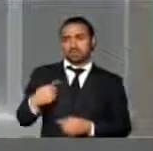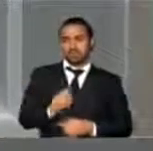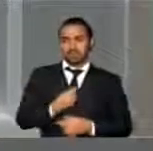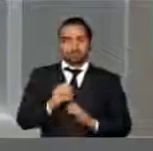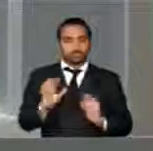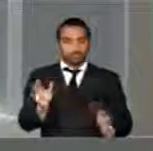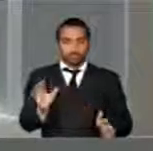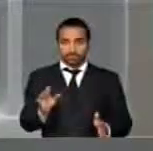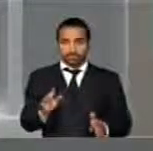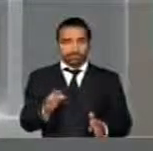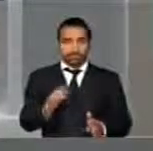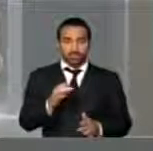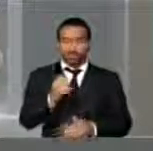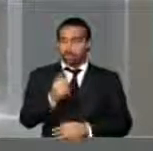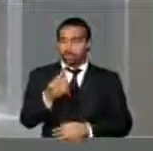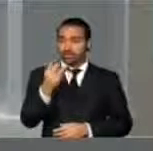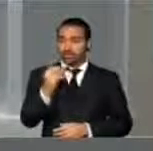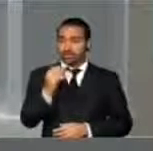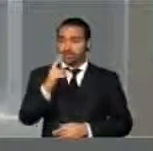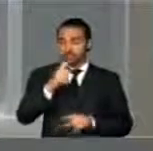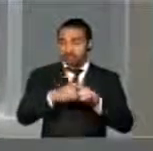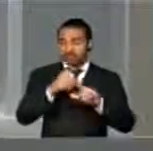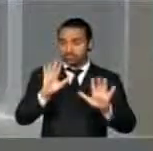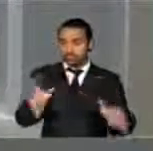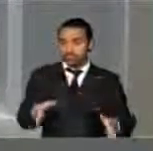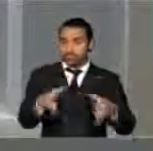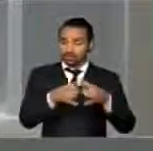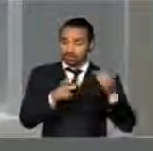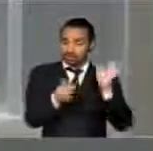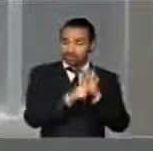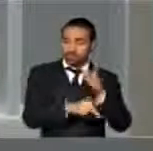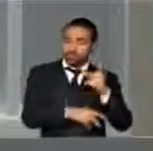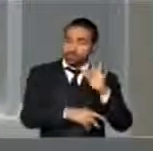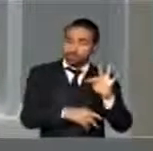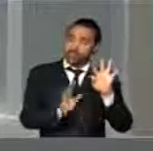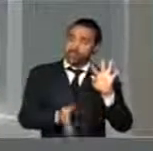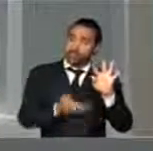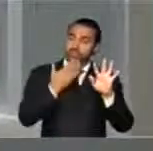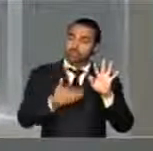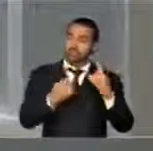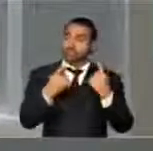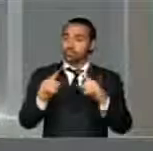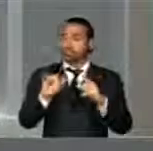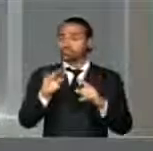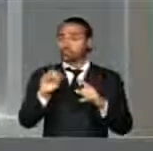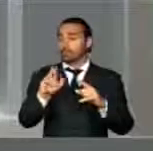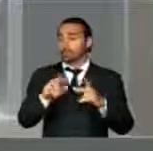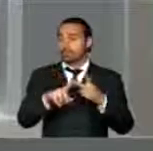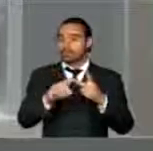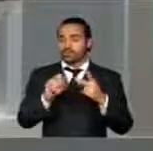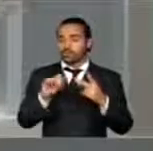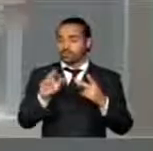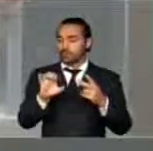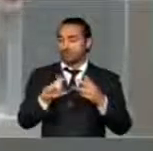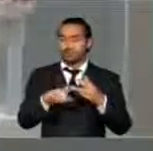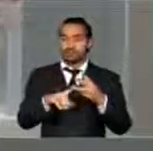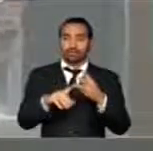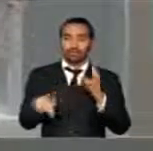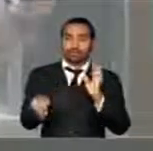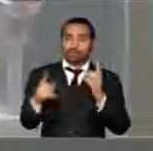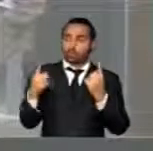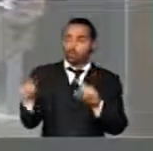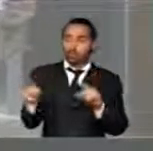quase 30 vezes foi pedido por membros do Partido dos Trabalhadores contra Itamar, contra Fernando Henrique, contra Sarney, contra todos, praticamente,